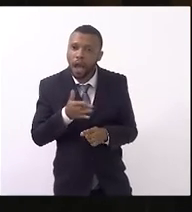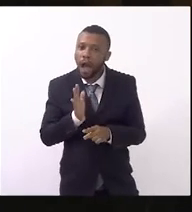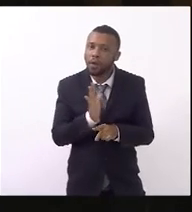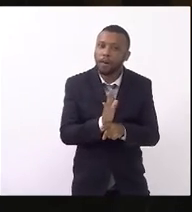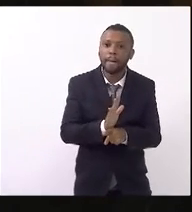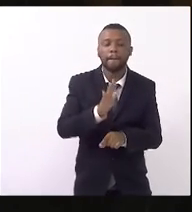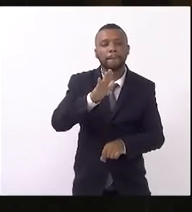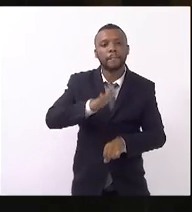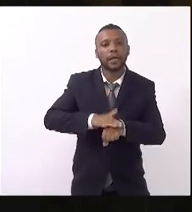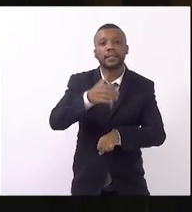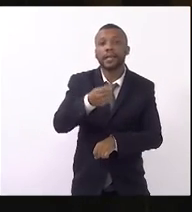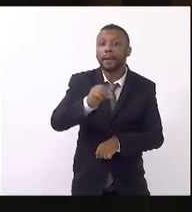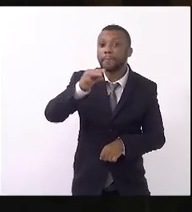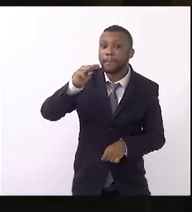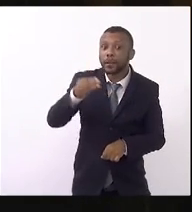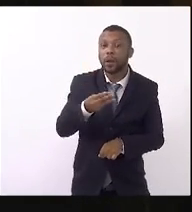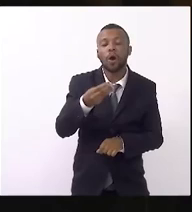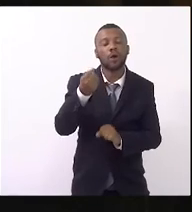de 10 milhões